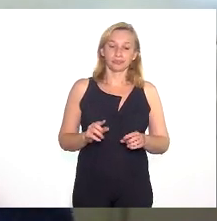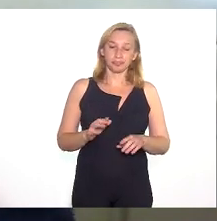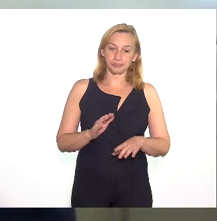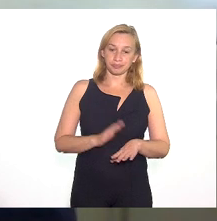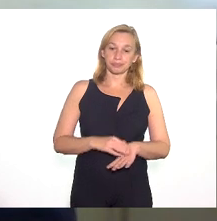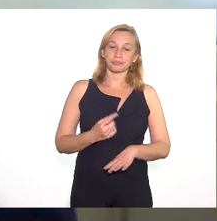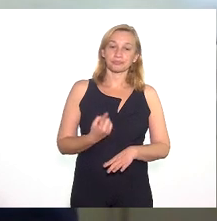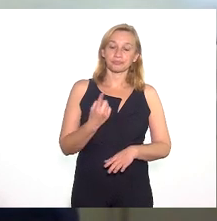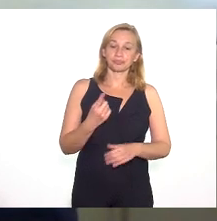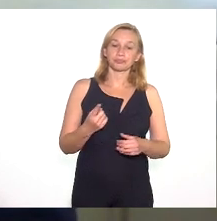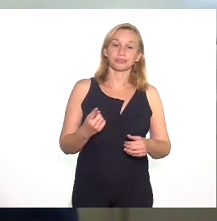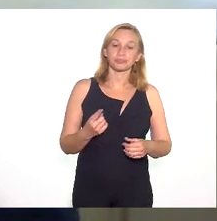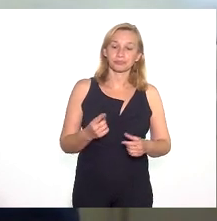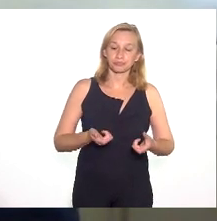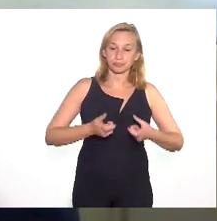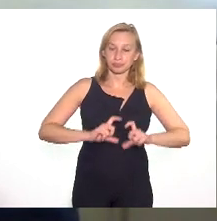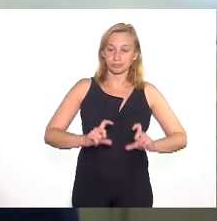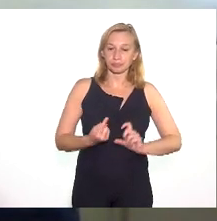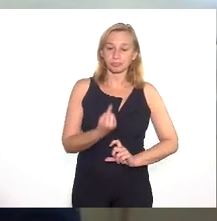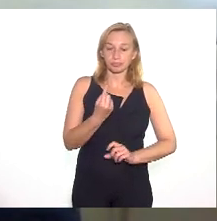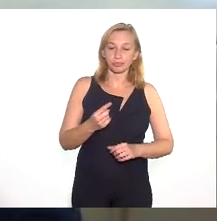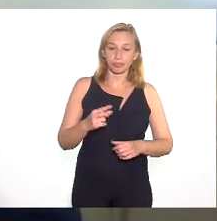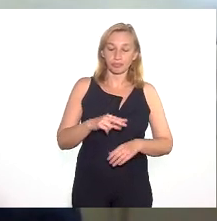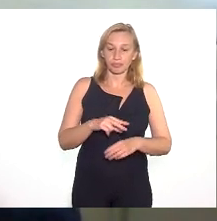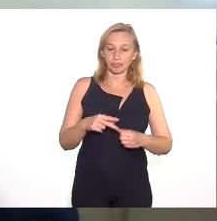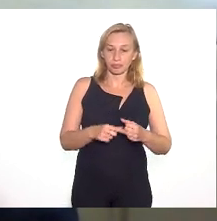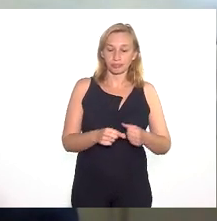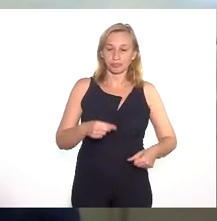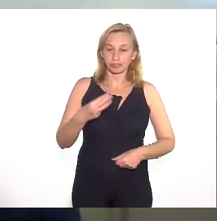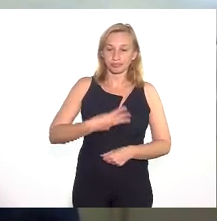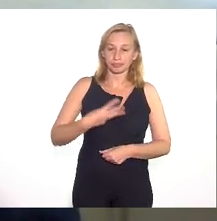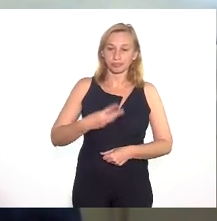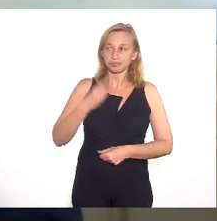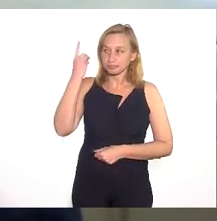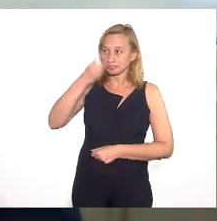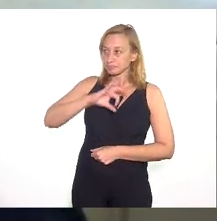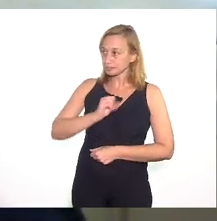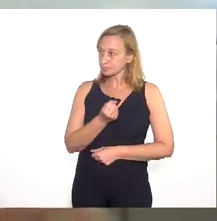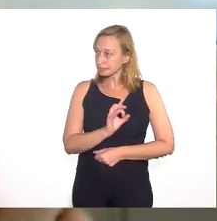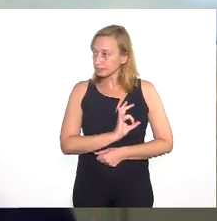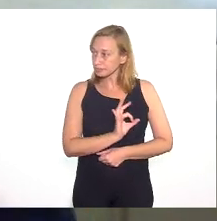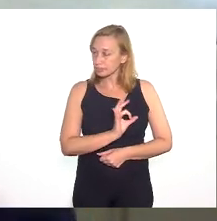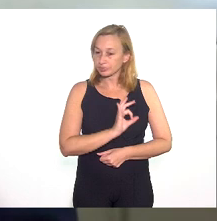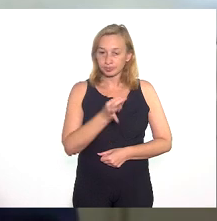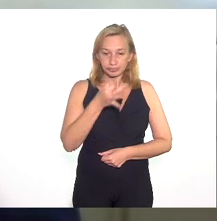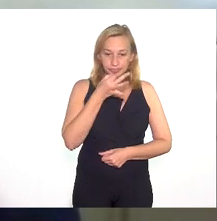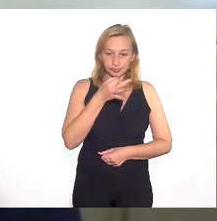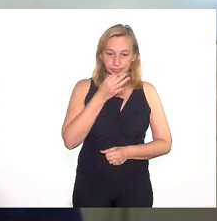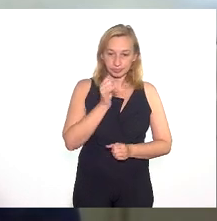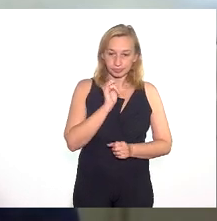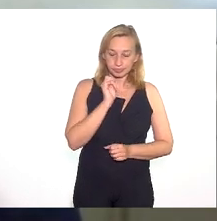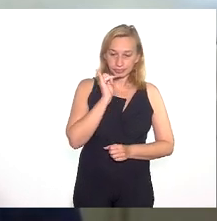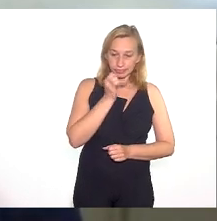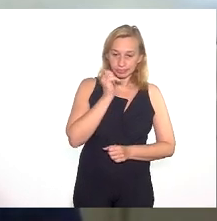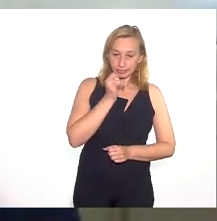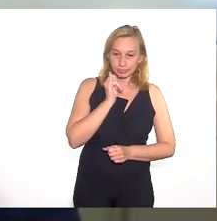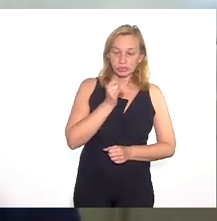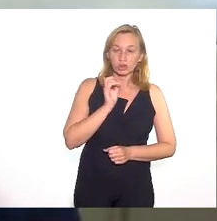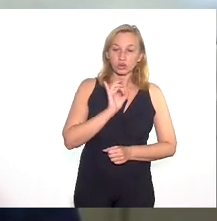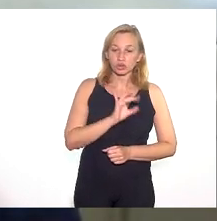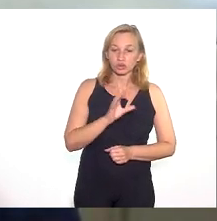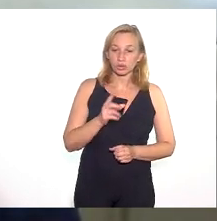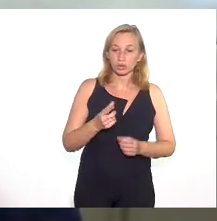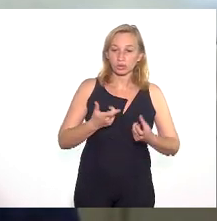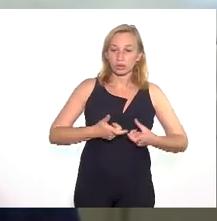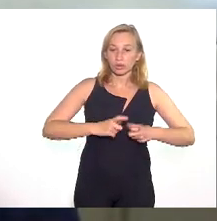da redação, a deputada Marta Rocha manda, por favor, a sugestão de redação somente do